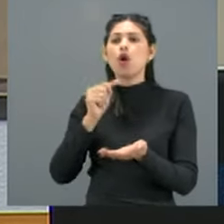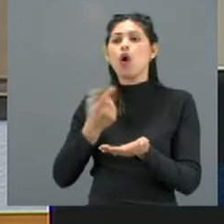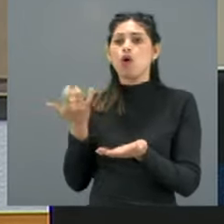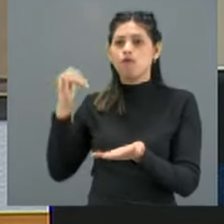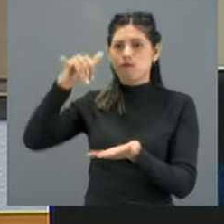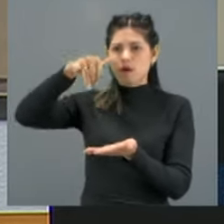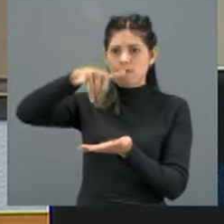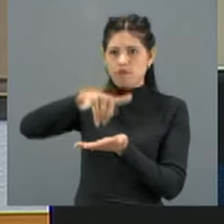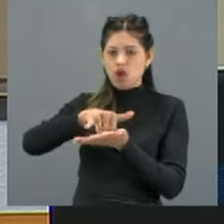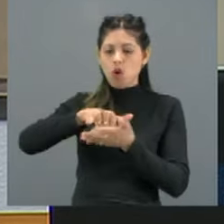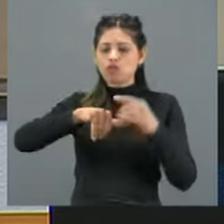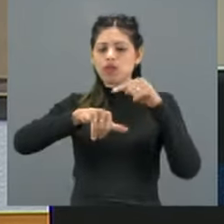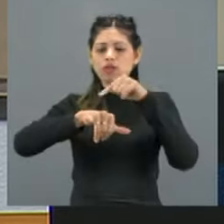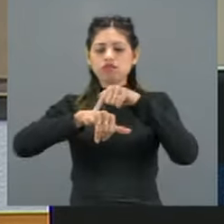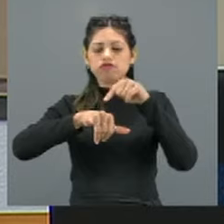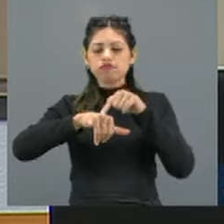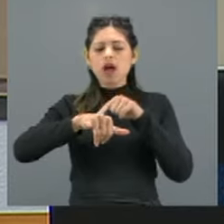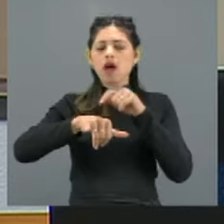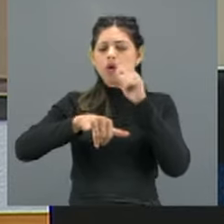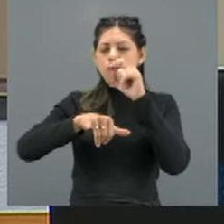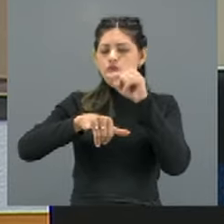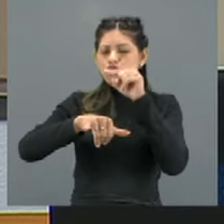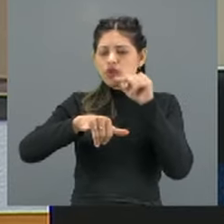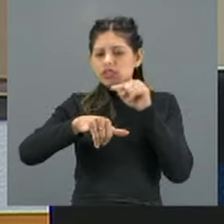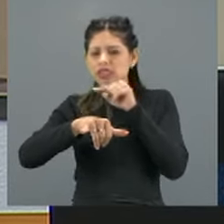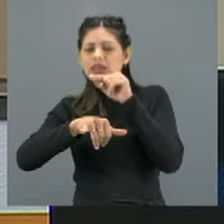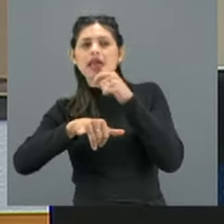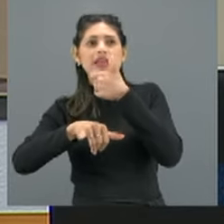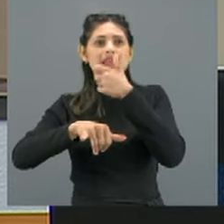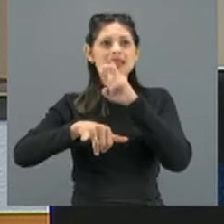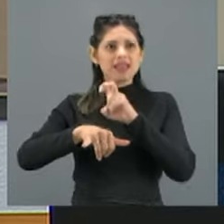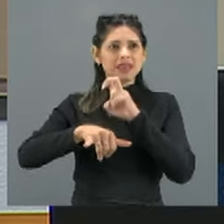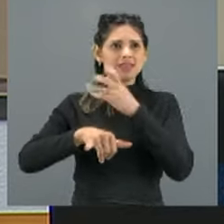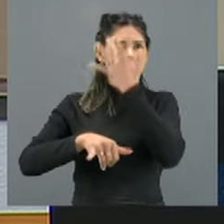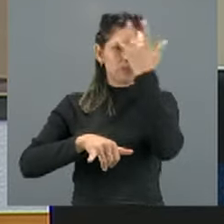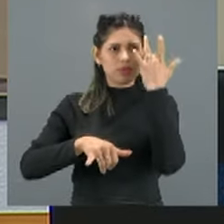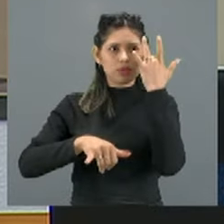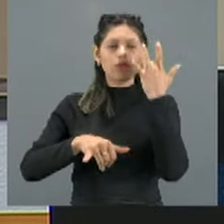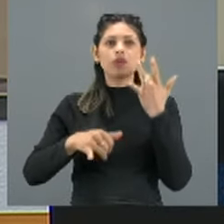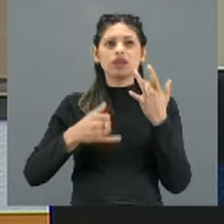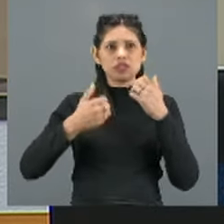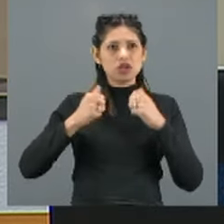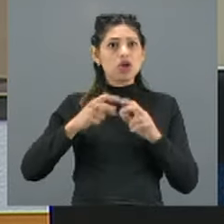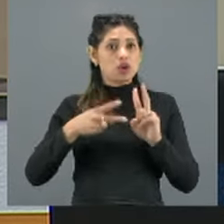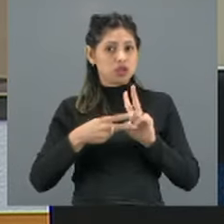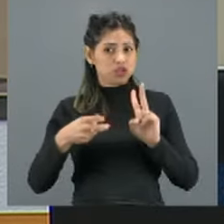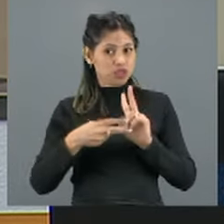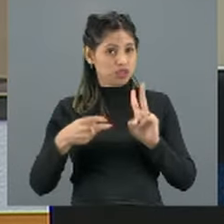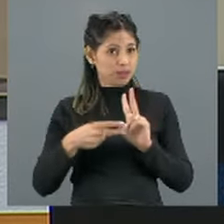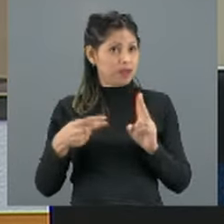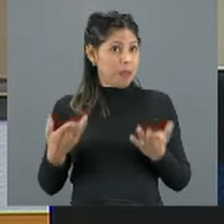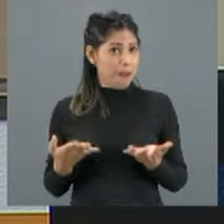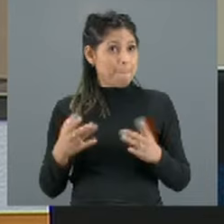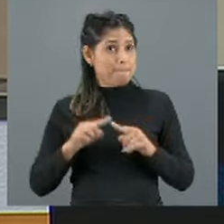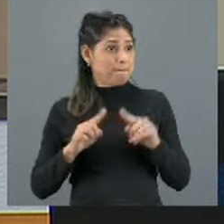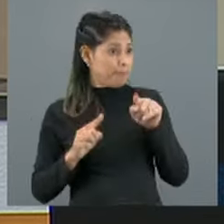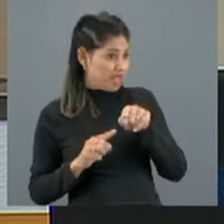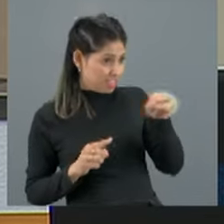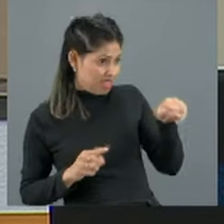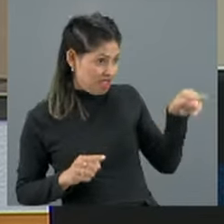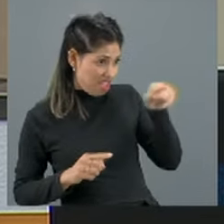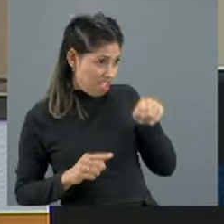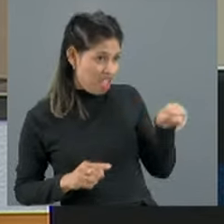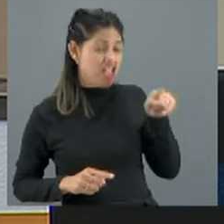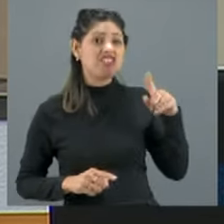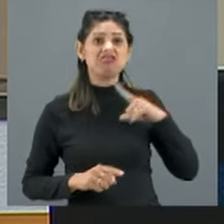por mim, a gente contava. Naquela manifestação que teve aqui, pró-governo, para eles não faltou passagem, né? Para eles tem passagem, tem hospedagem, tem